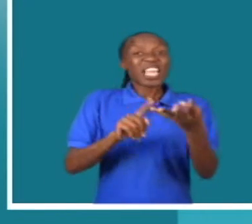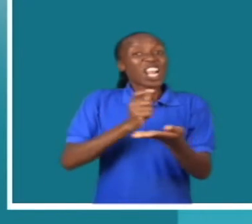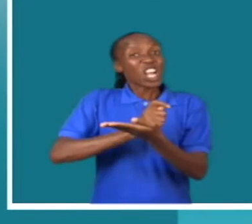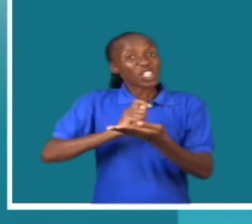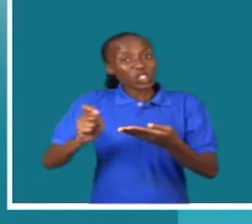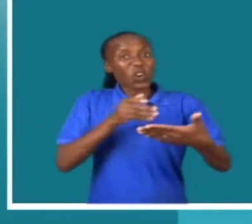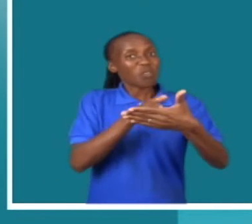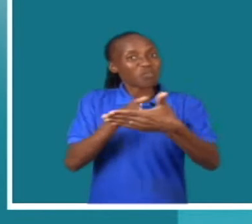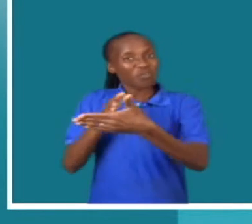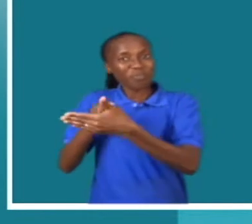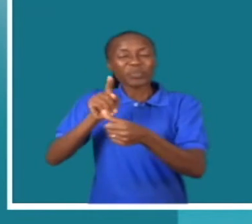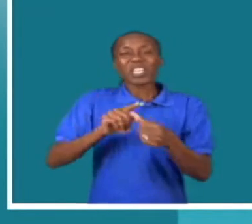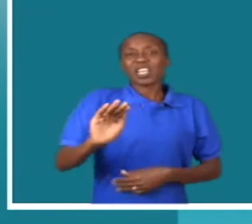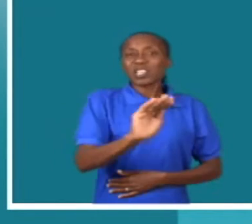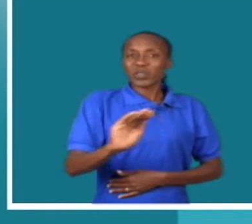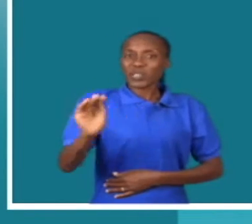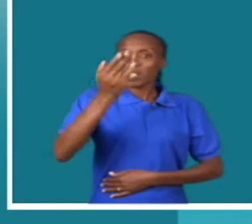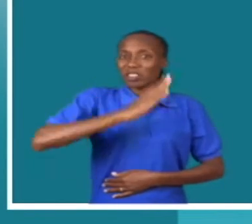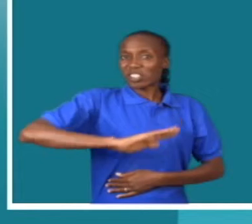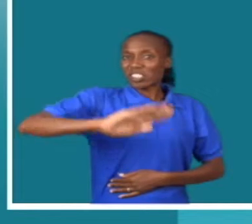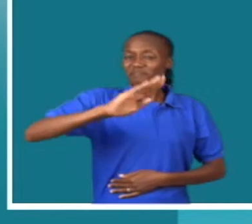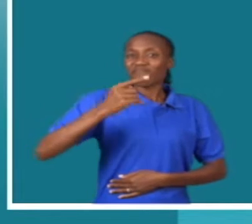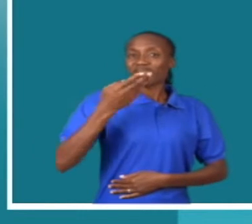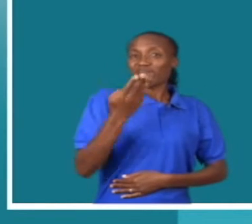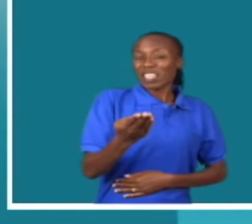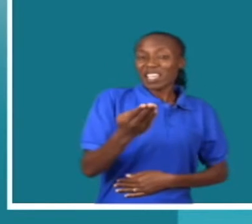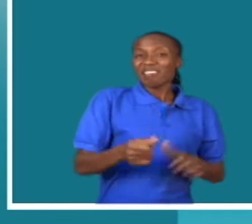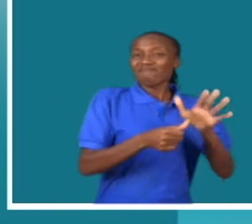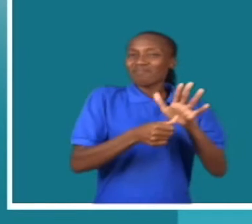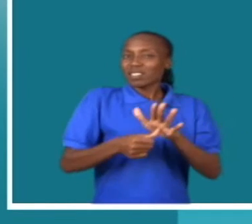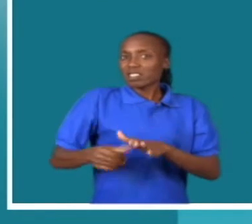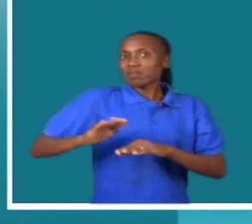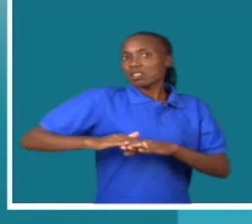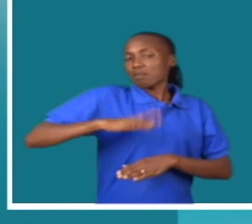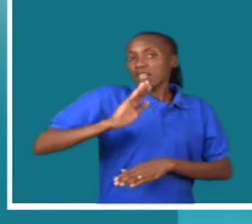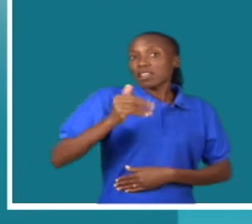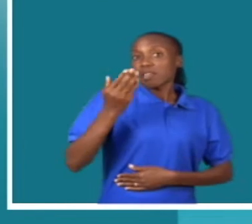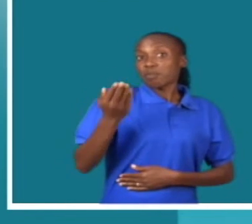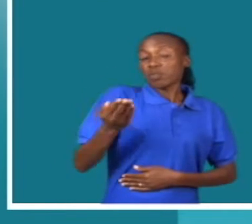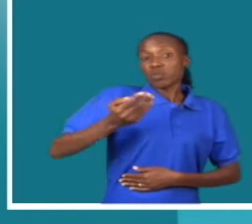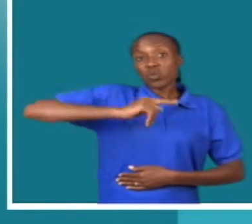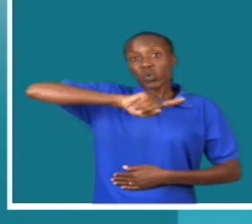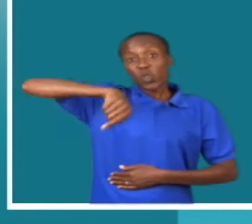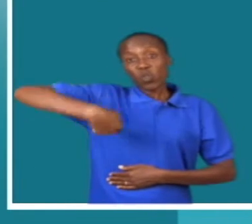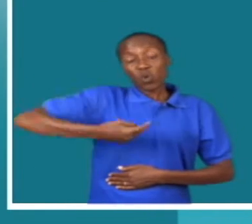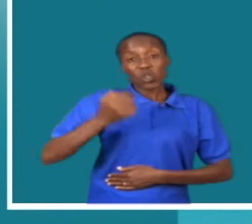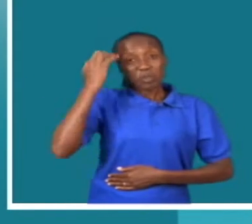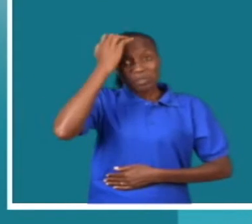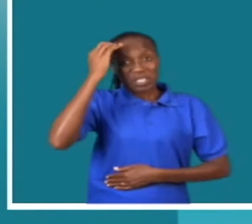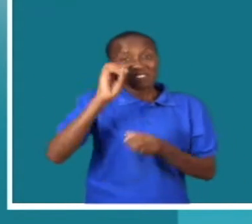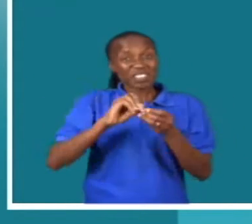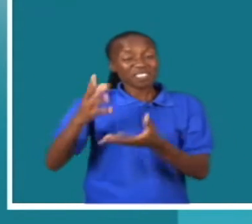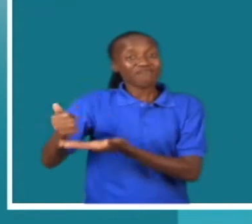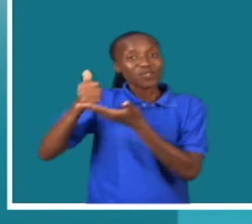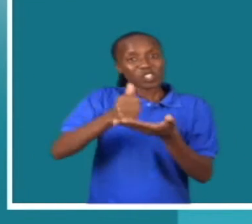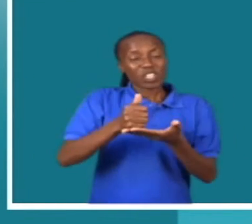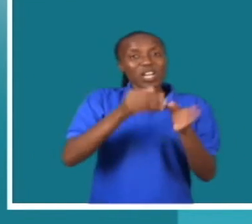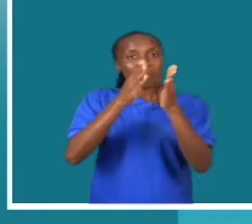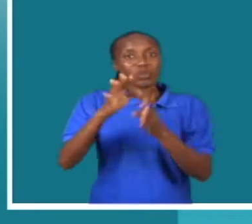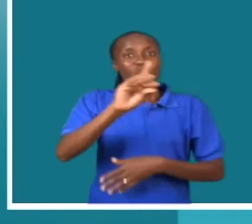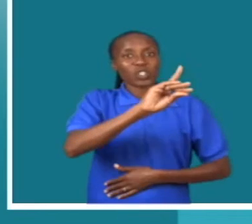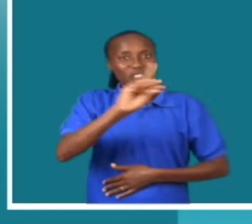É rejeitada na escola, é rejeitada na sociedade em geral. Ela passa por muita discriminação. É por isso que nós achamos que levará a cabo esse projeto, para